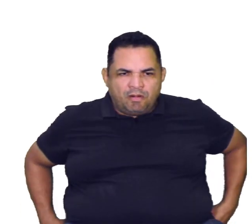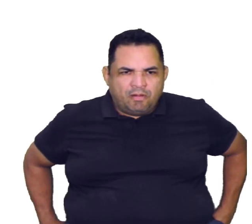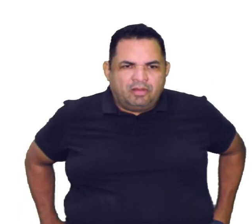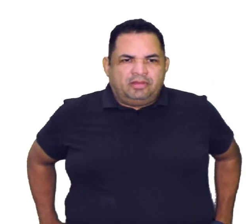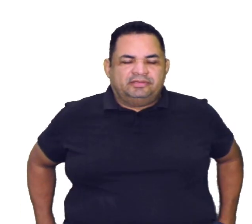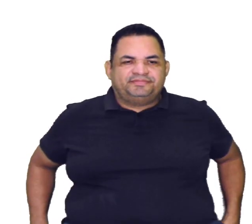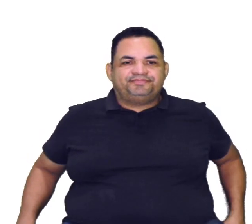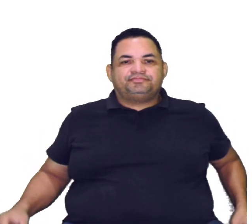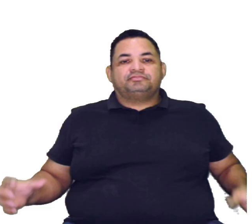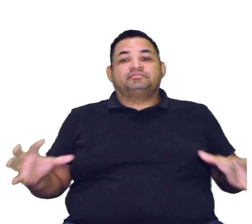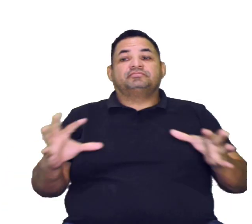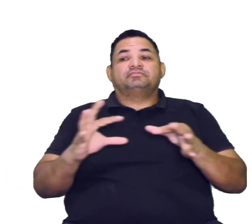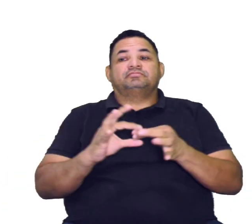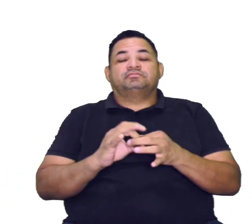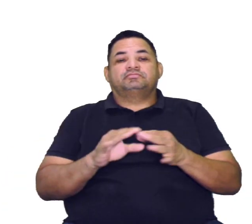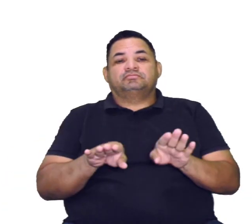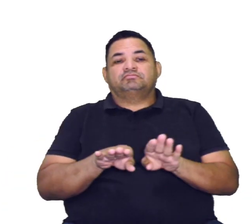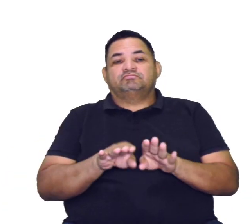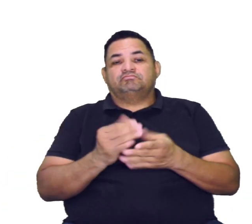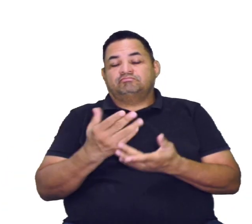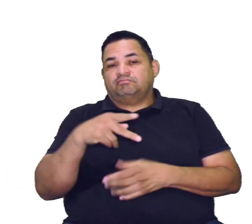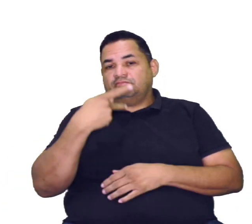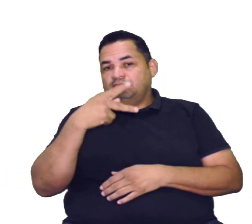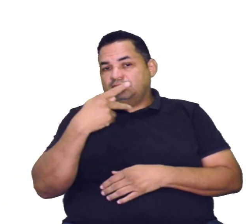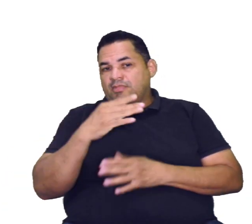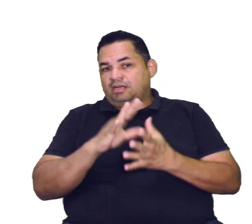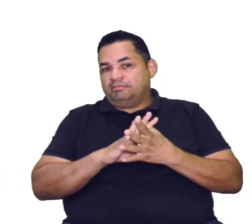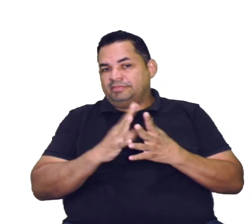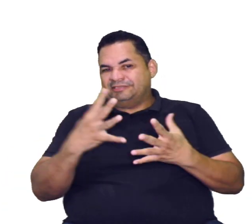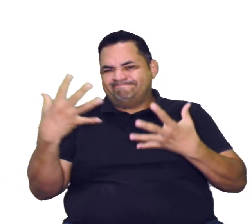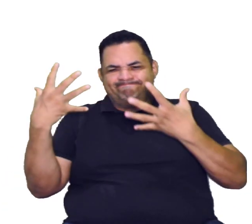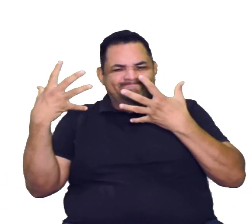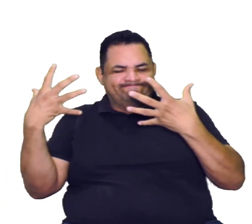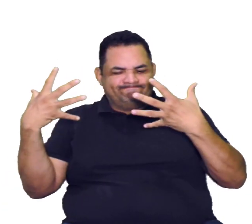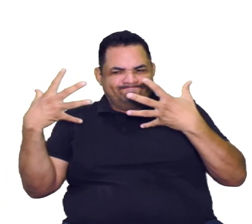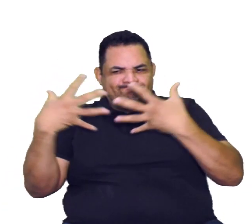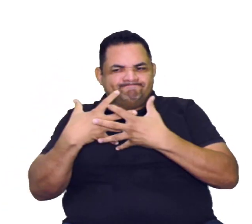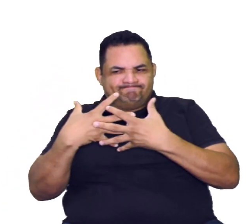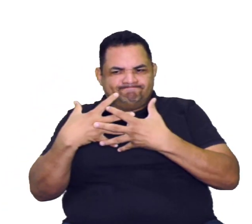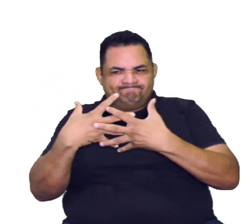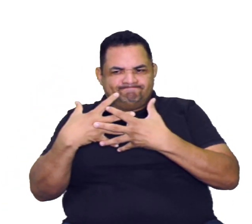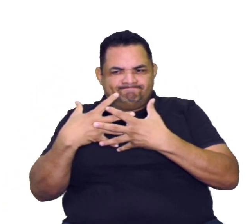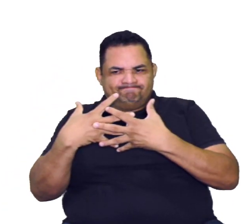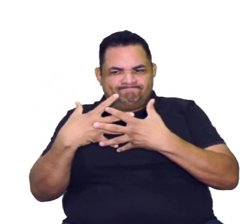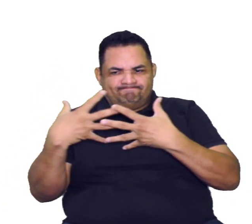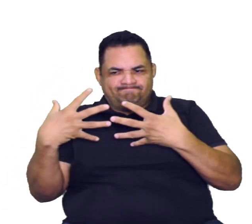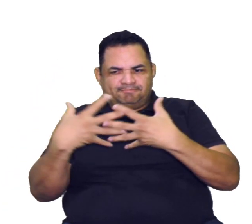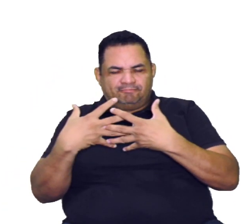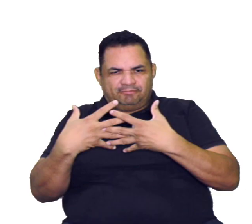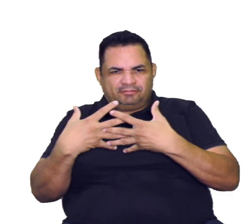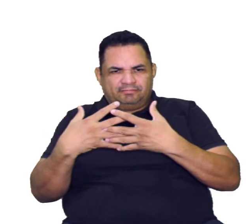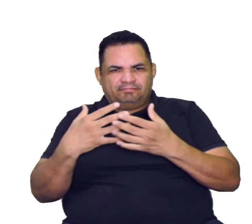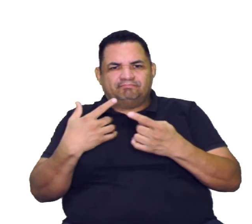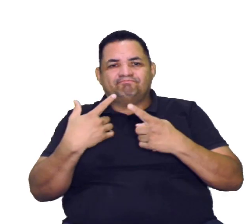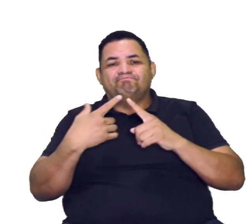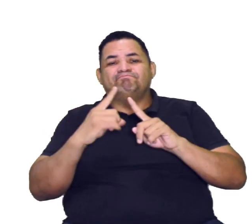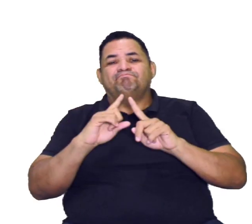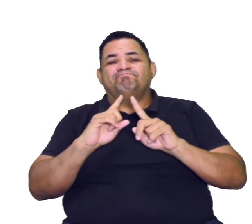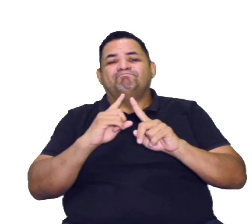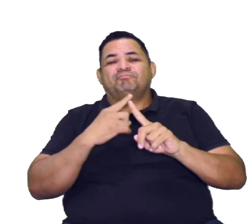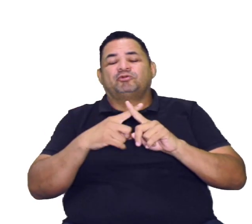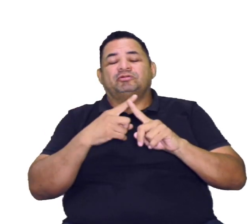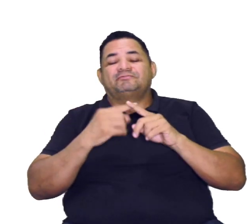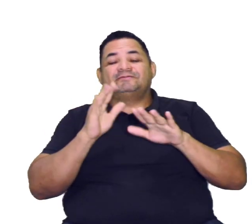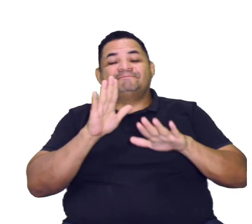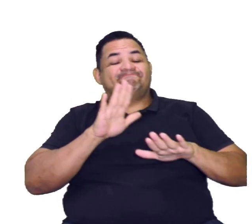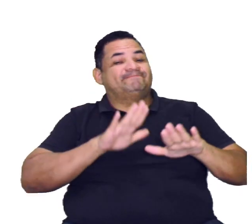Essa conexão que eu falei para vocês, ela é muito complexa. Ela vai depender aí de múltiplos